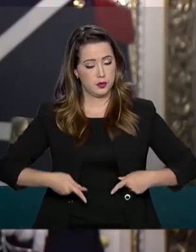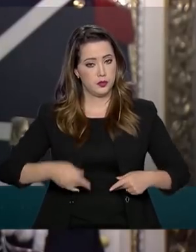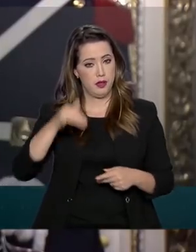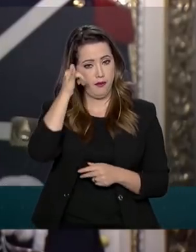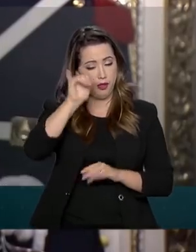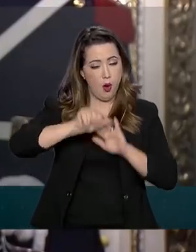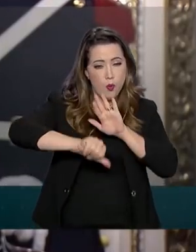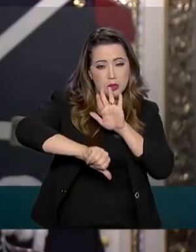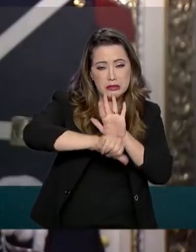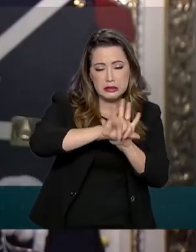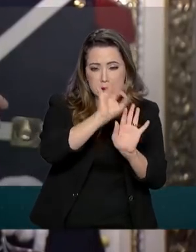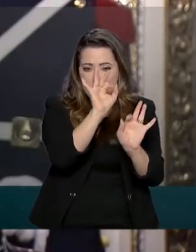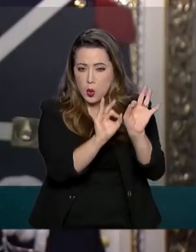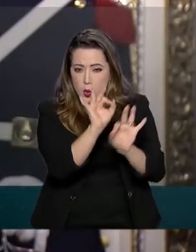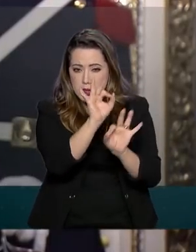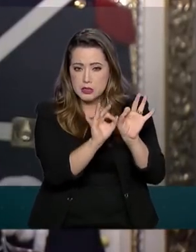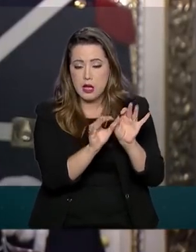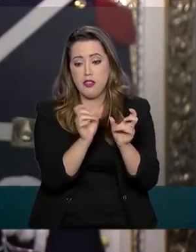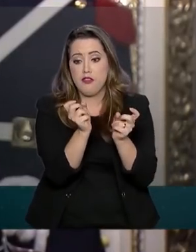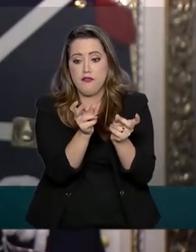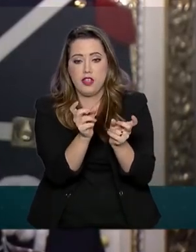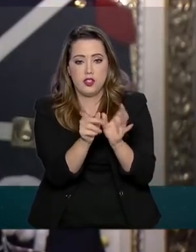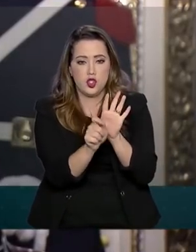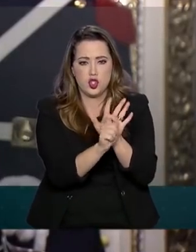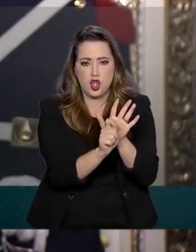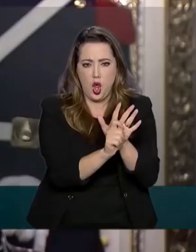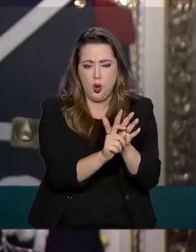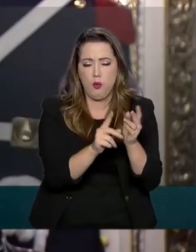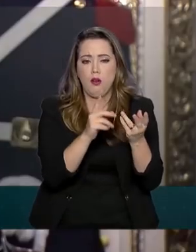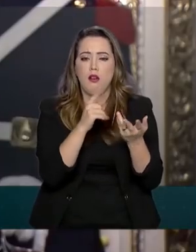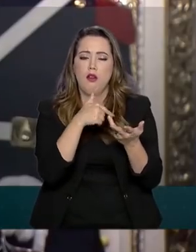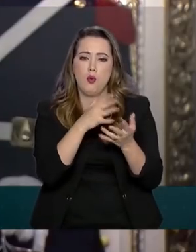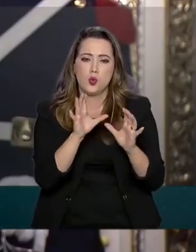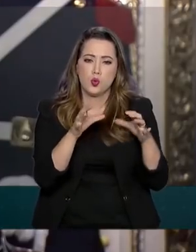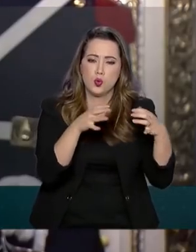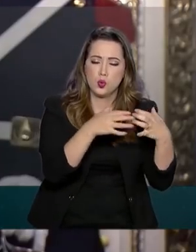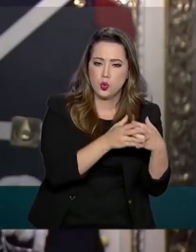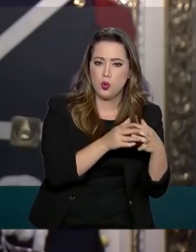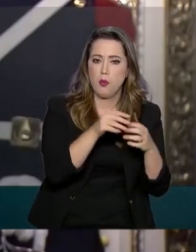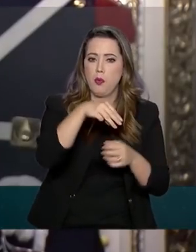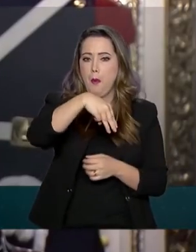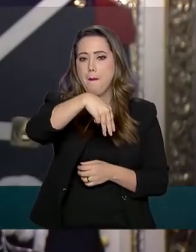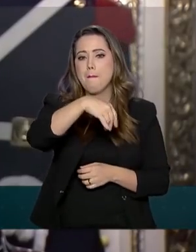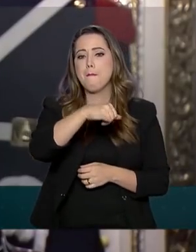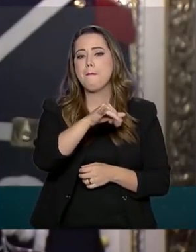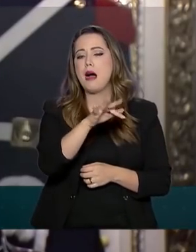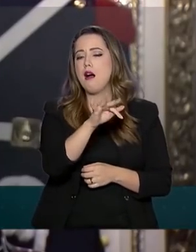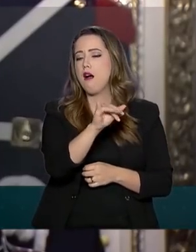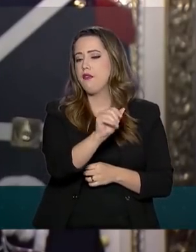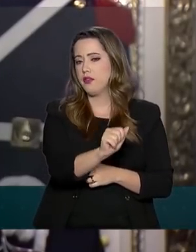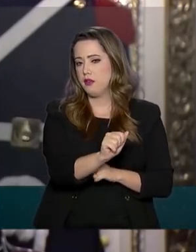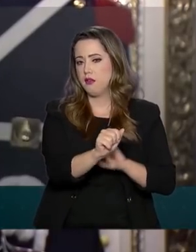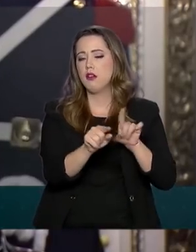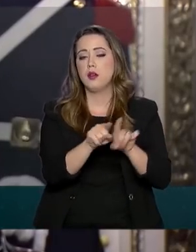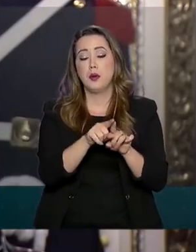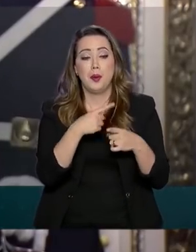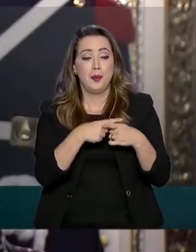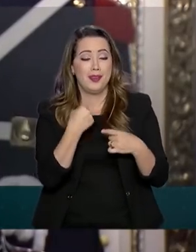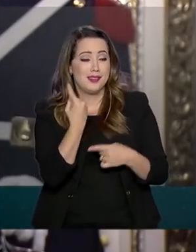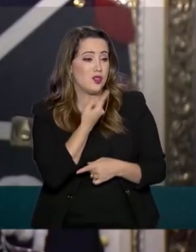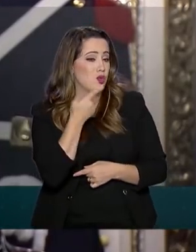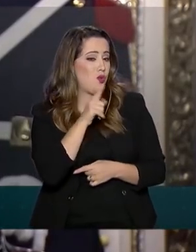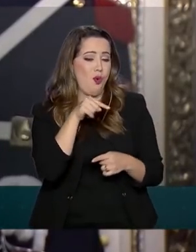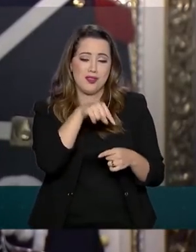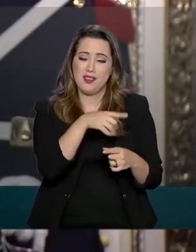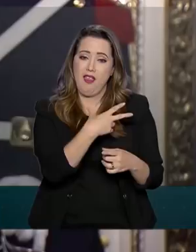o crime organizado, o narcotráfico, as máfias e a corrupção, pois se não formos bem-sucedidos nisso, não